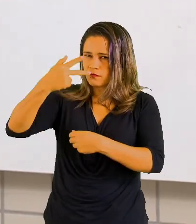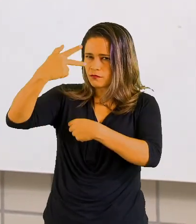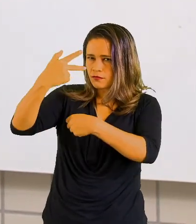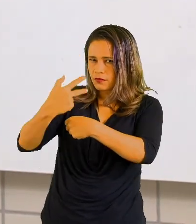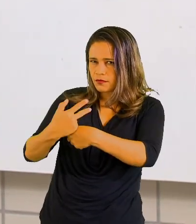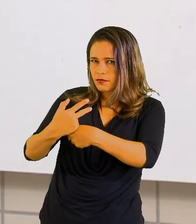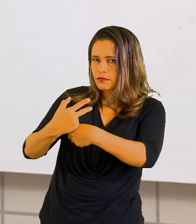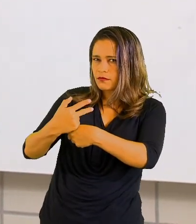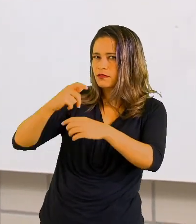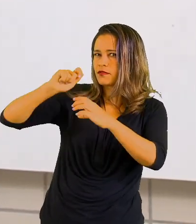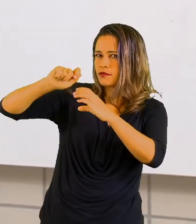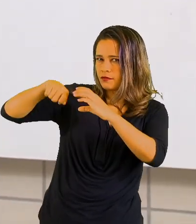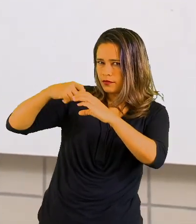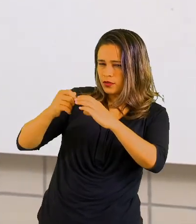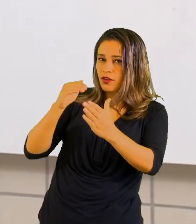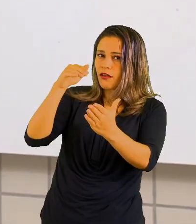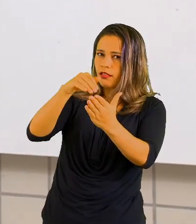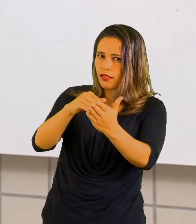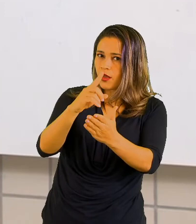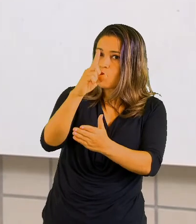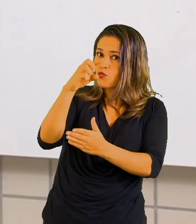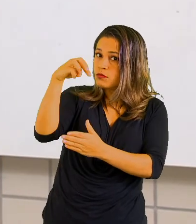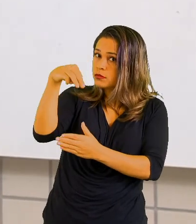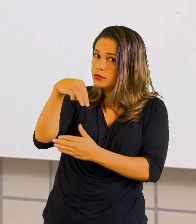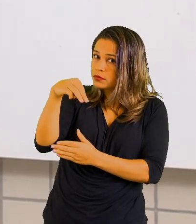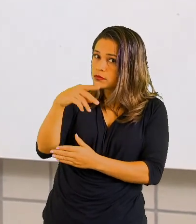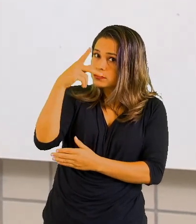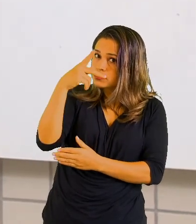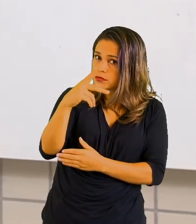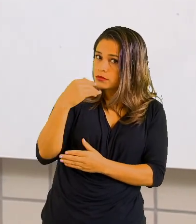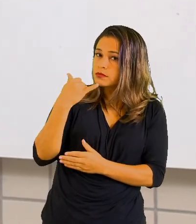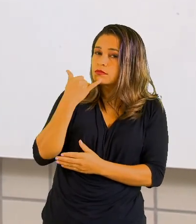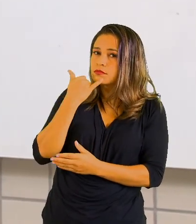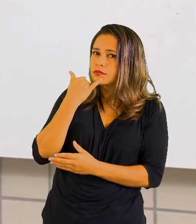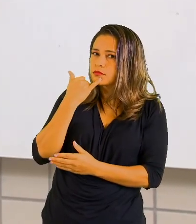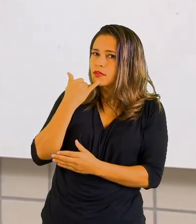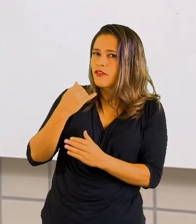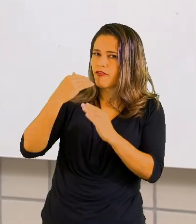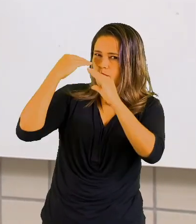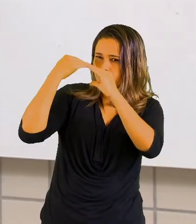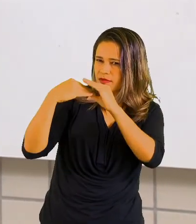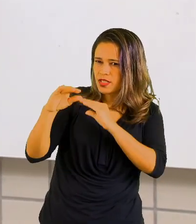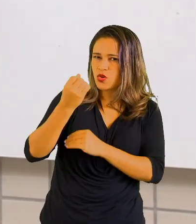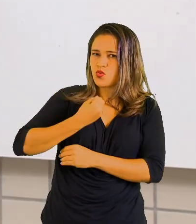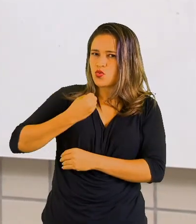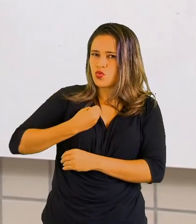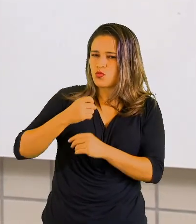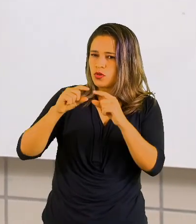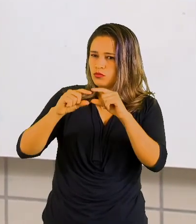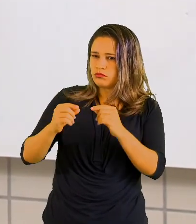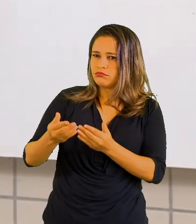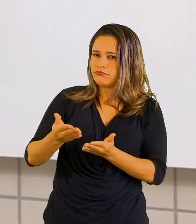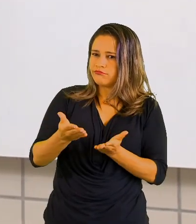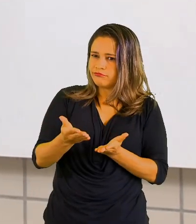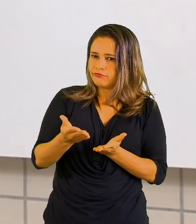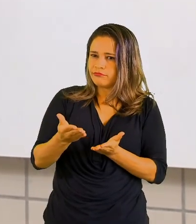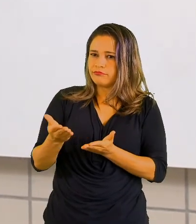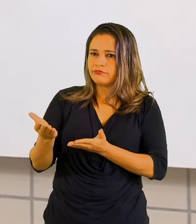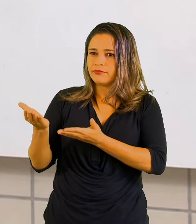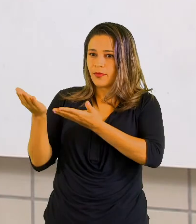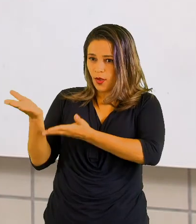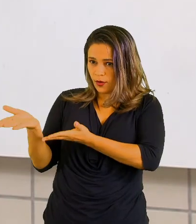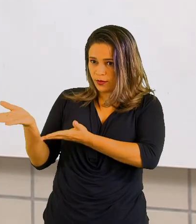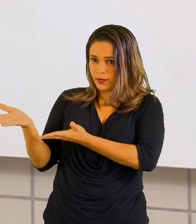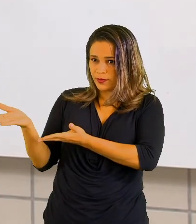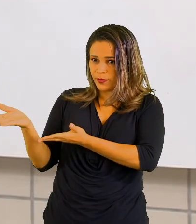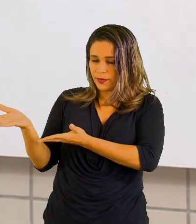até 1 minuto no seu celular e vai mandar para esse número que está aparecendo aqui, certo? Para a